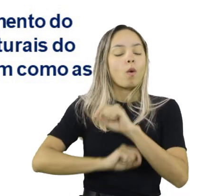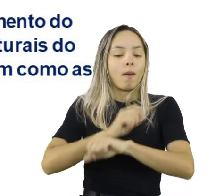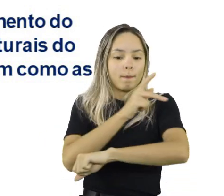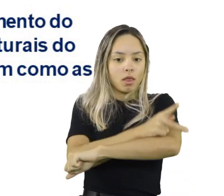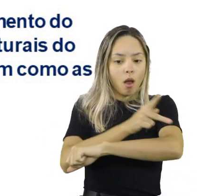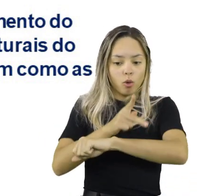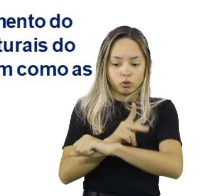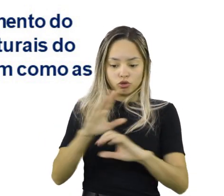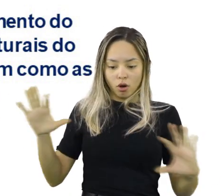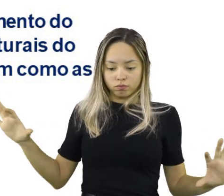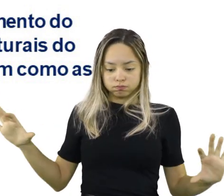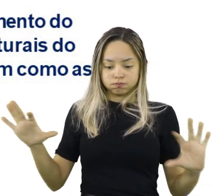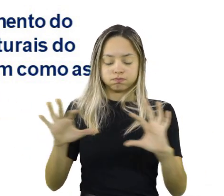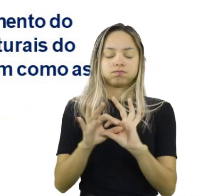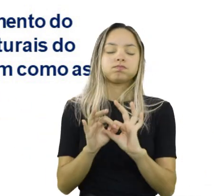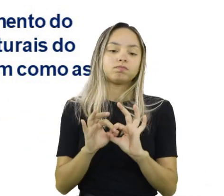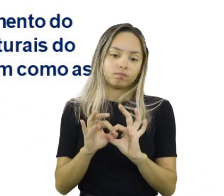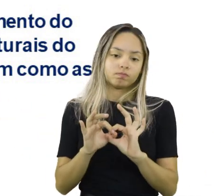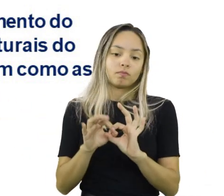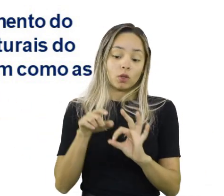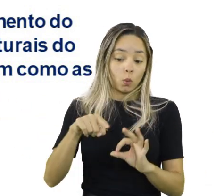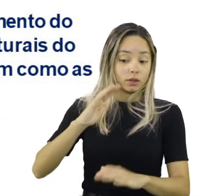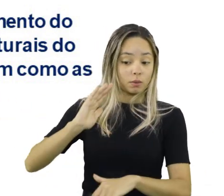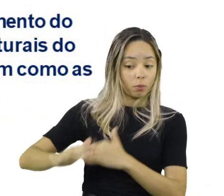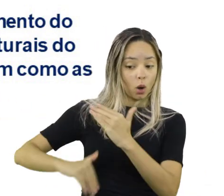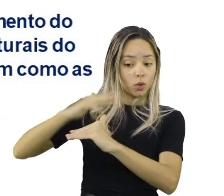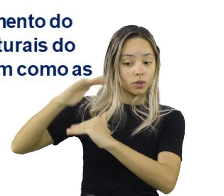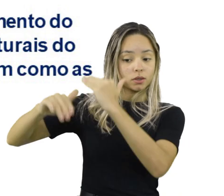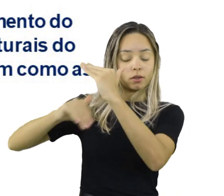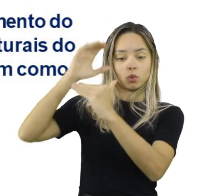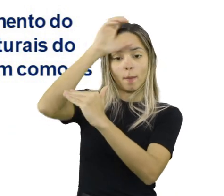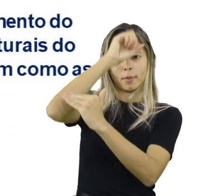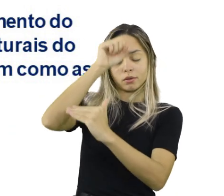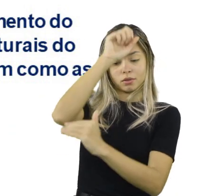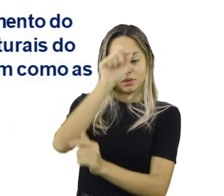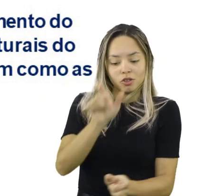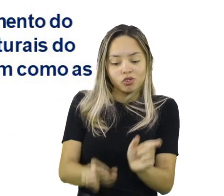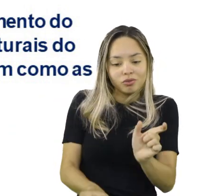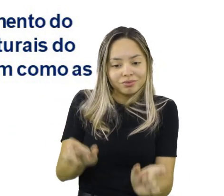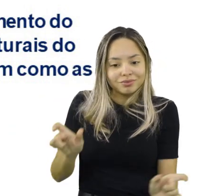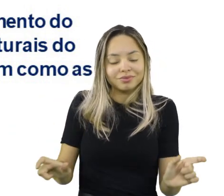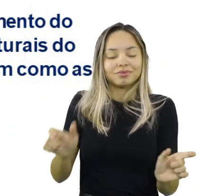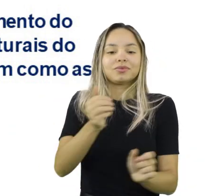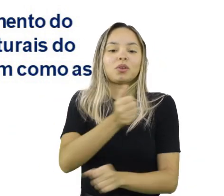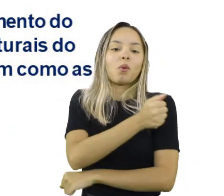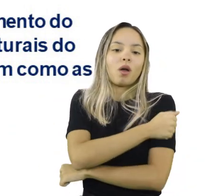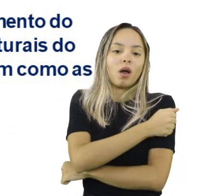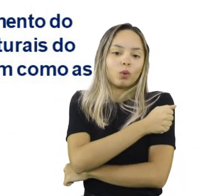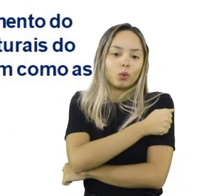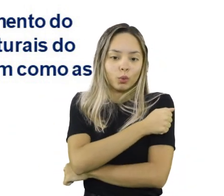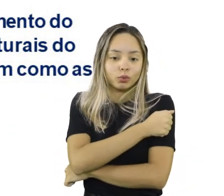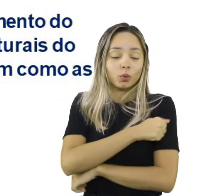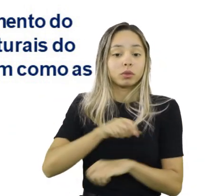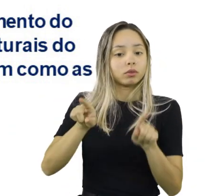ali colaborando com esse processo de aprendizagem do aluno. Ainda sobre